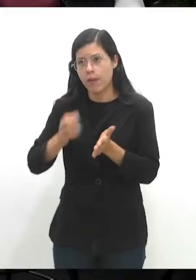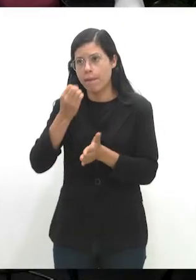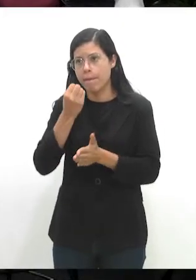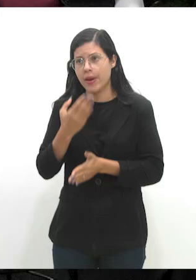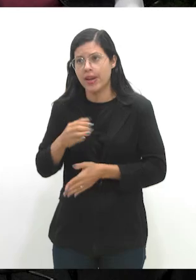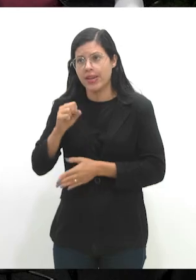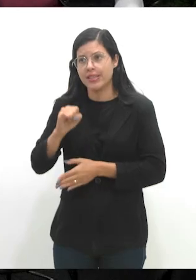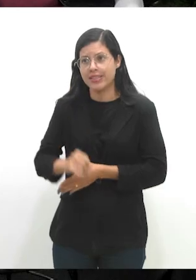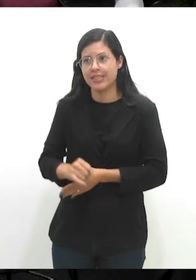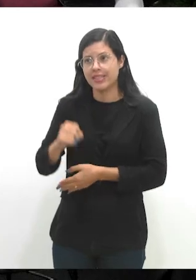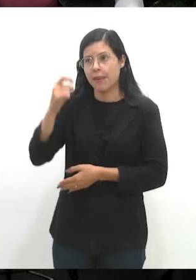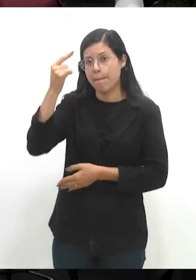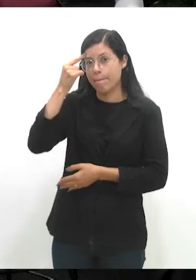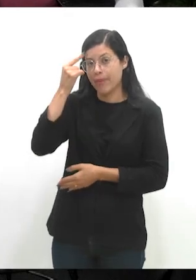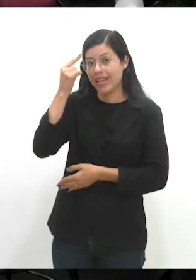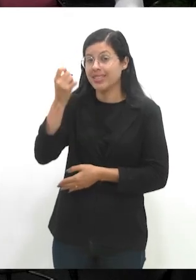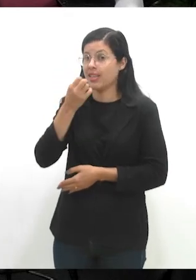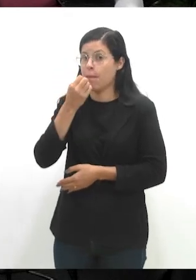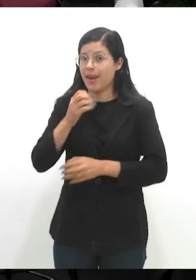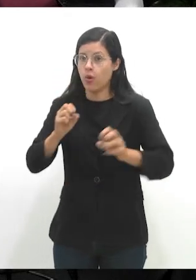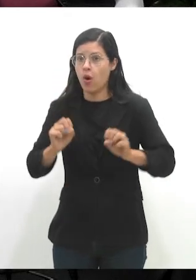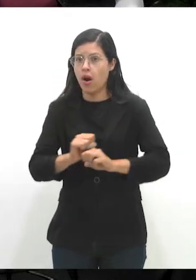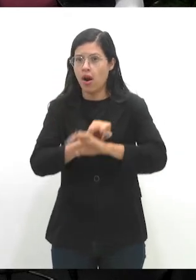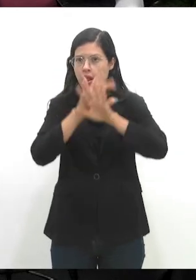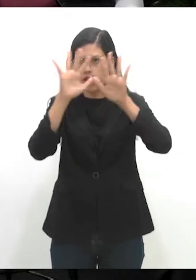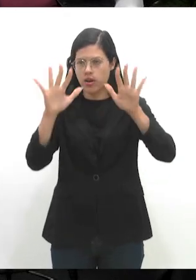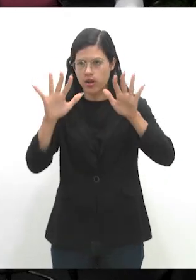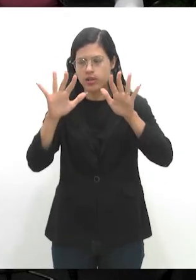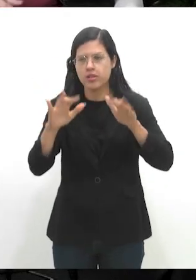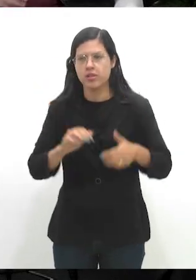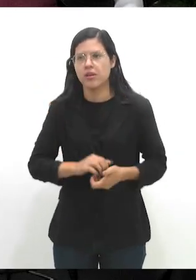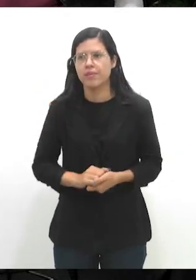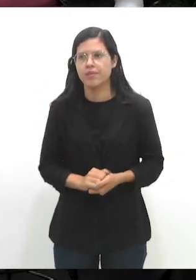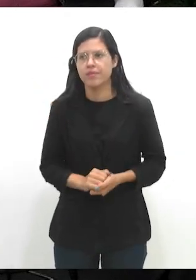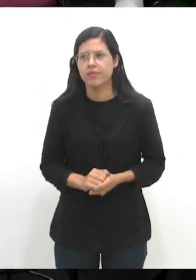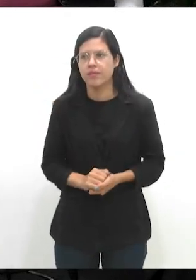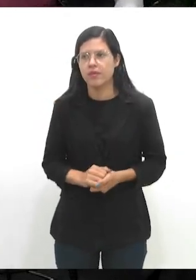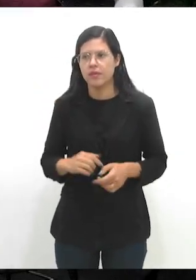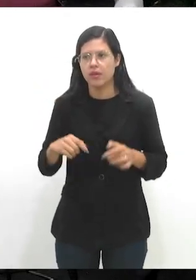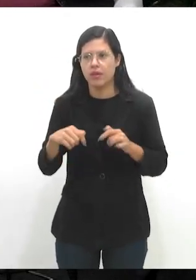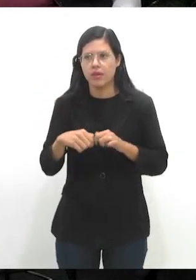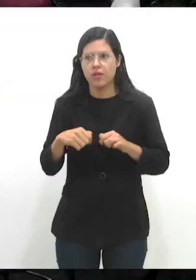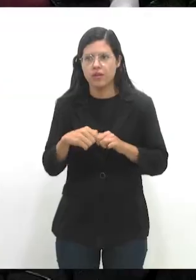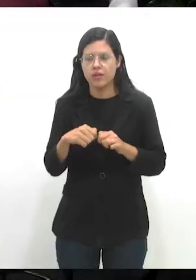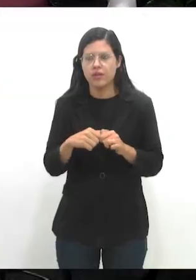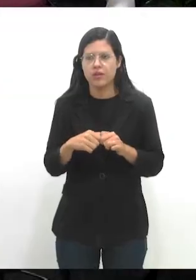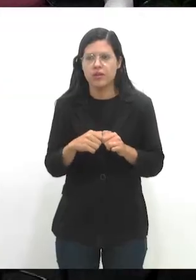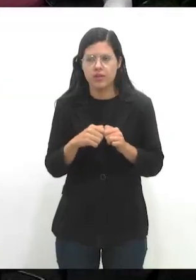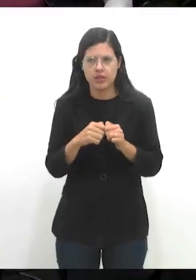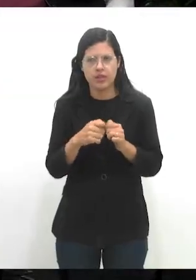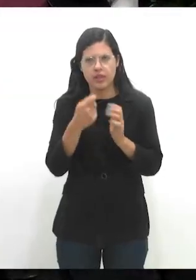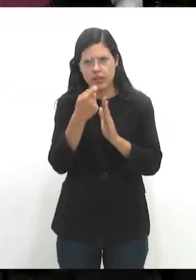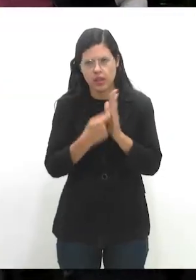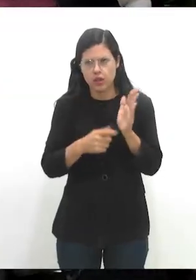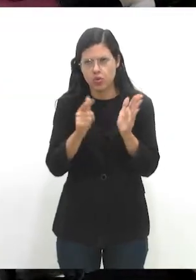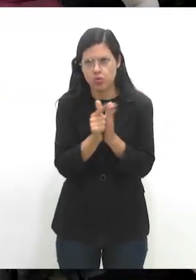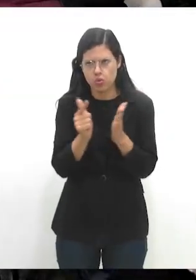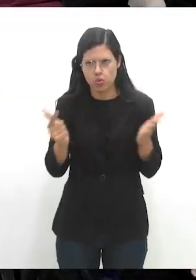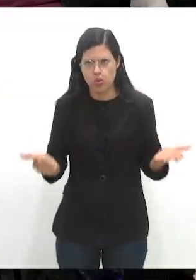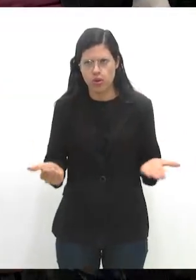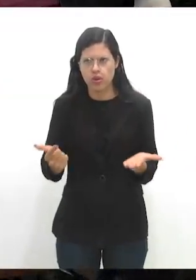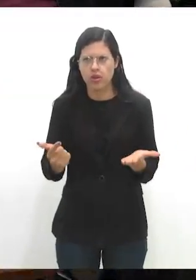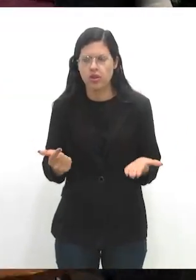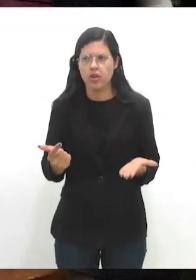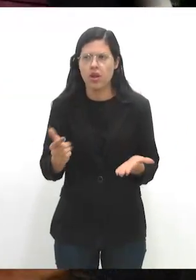se você pensa bem, com clareza, expositiva. E eu fazia matérias nos jornais muito grandes, às vezes